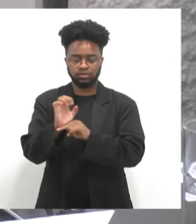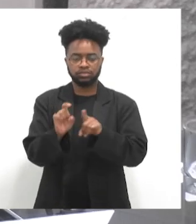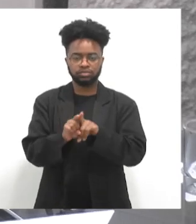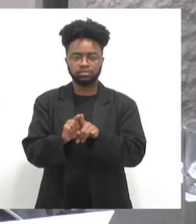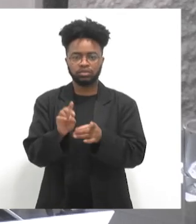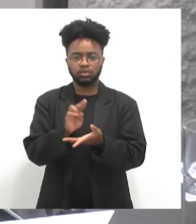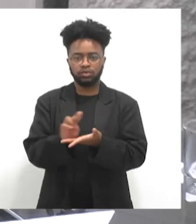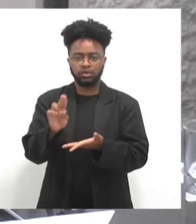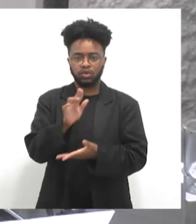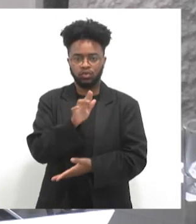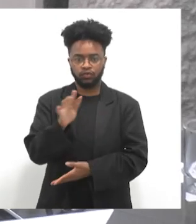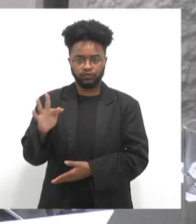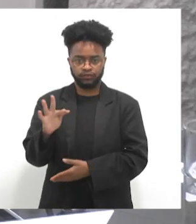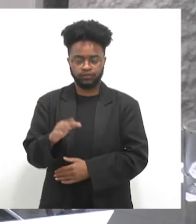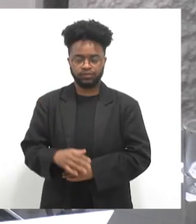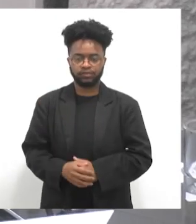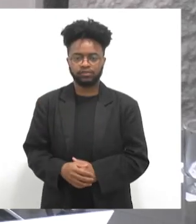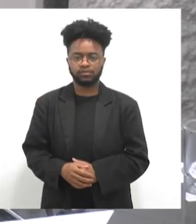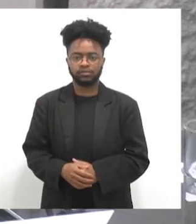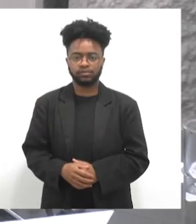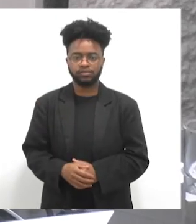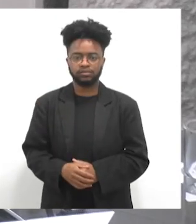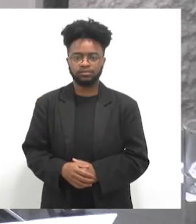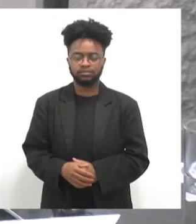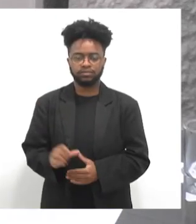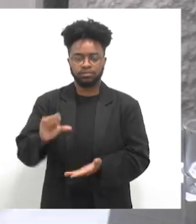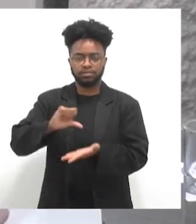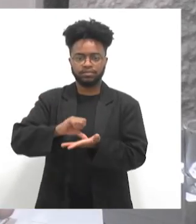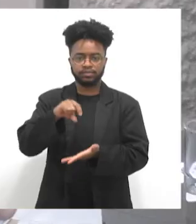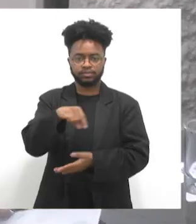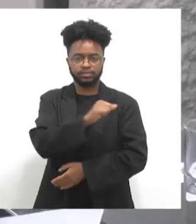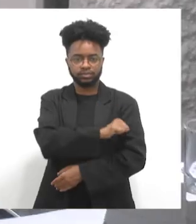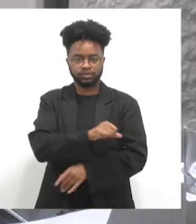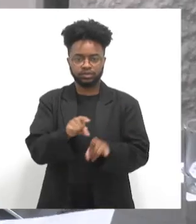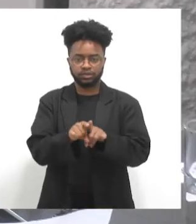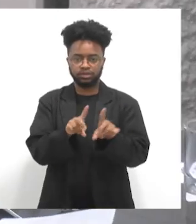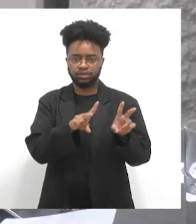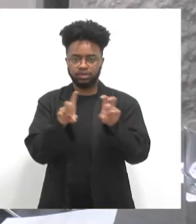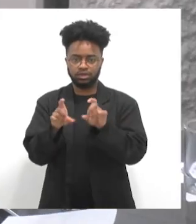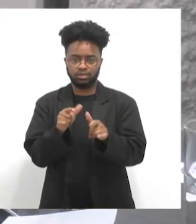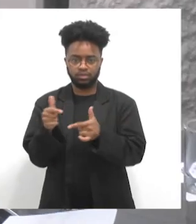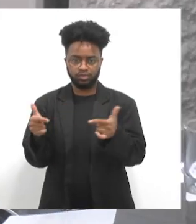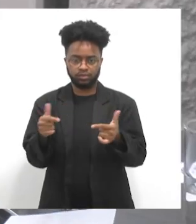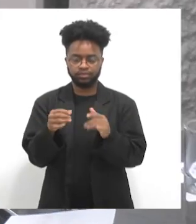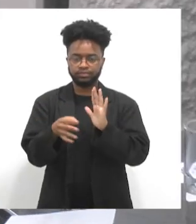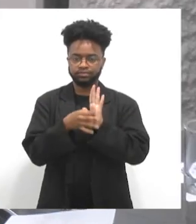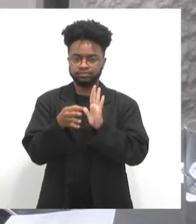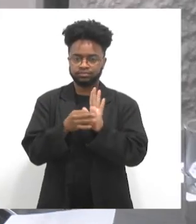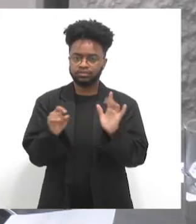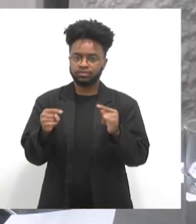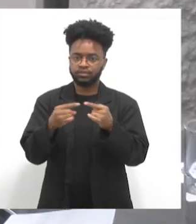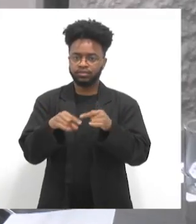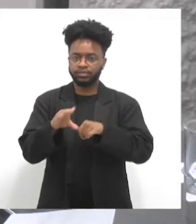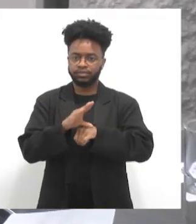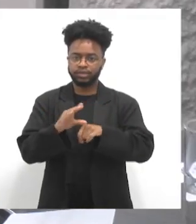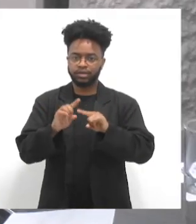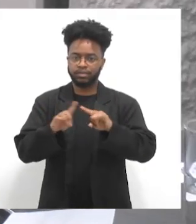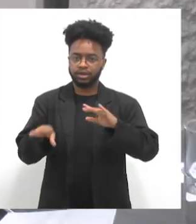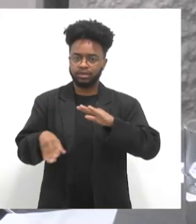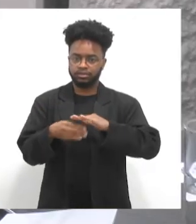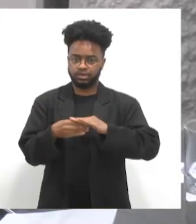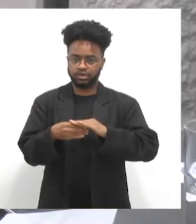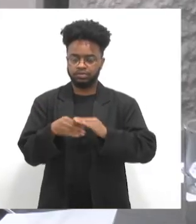Federal Fluminense, UF, sediada no Estado do Rio de Janeiro, e da outras providências. O parecer é pela constitucionalidade com